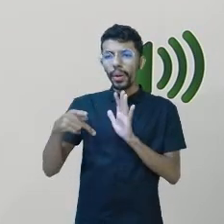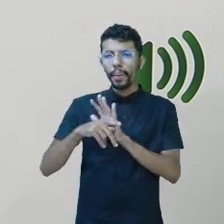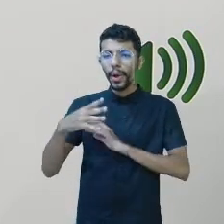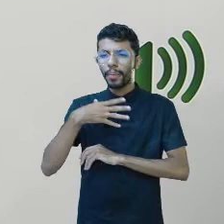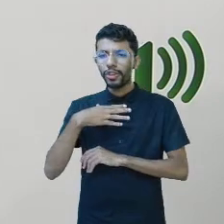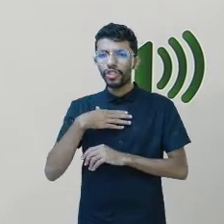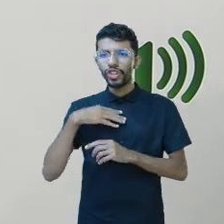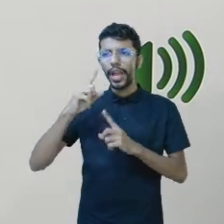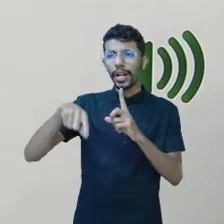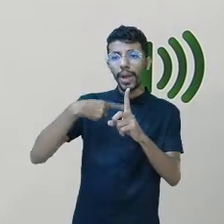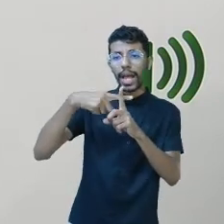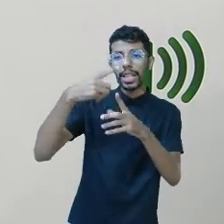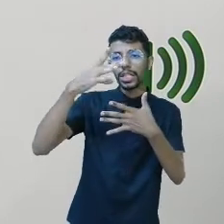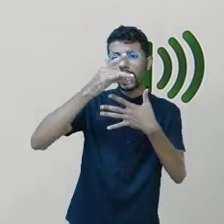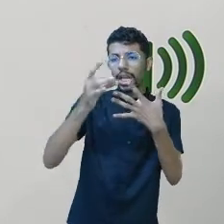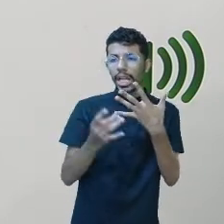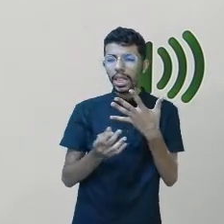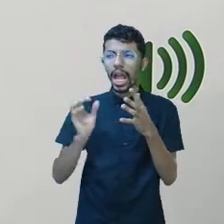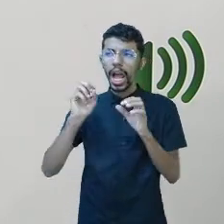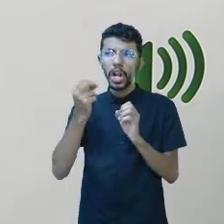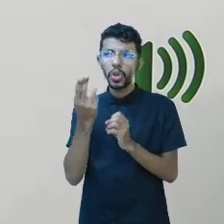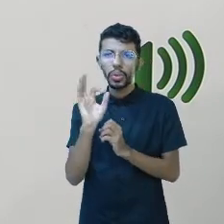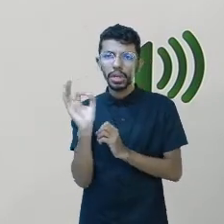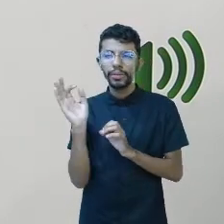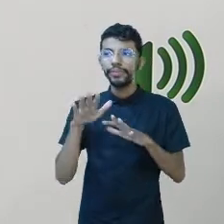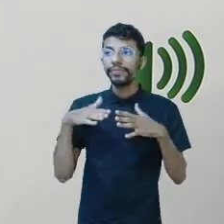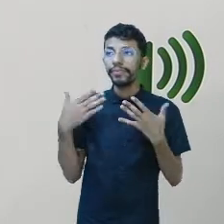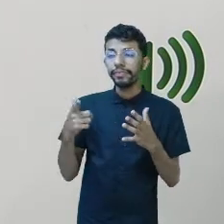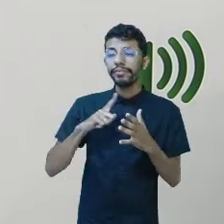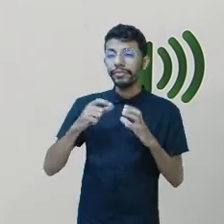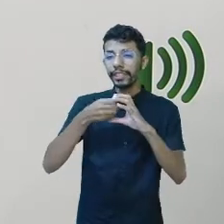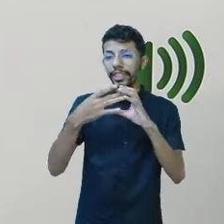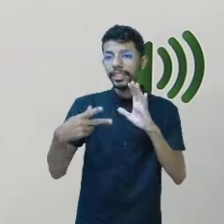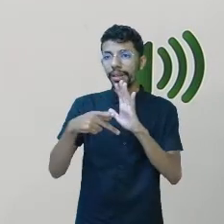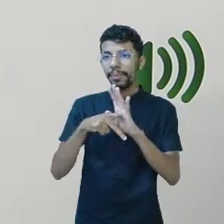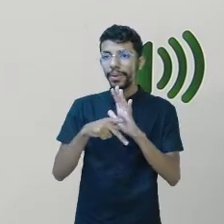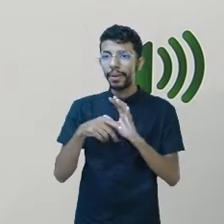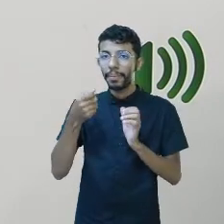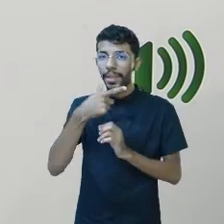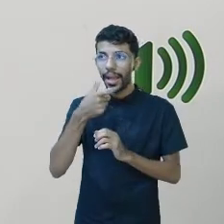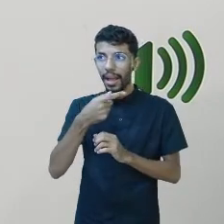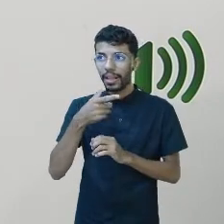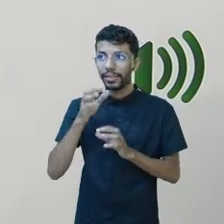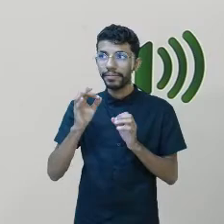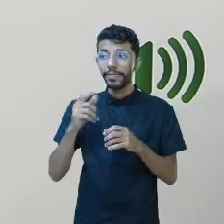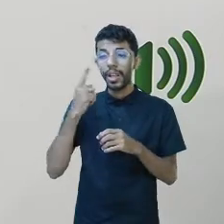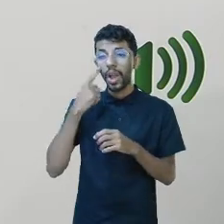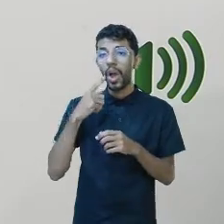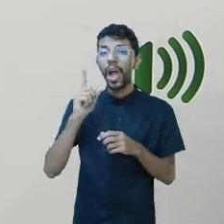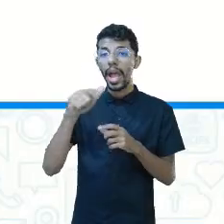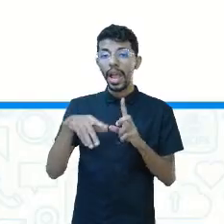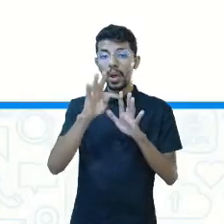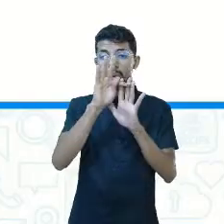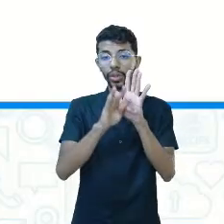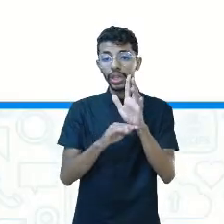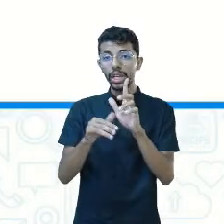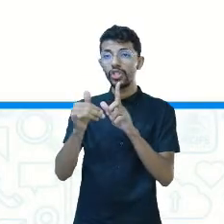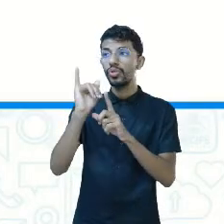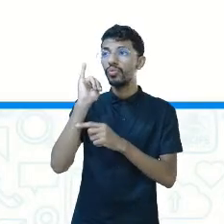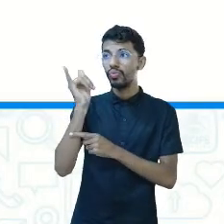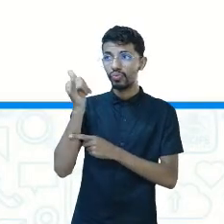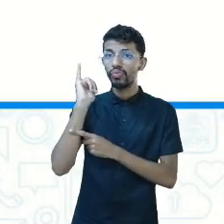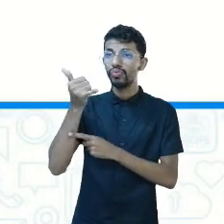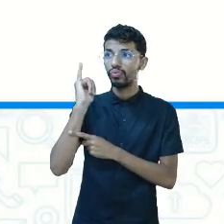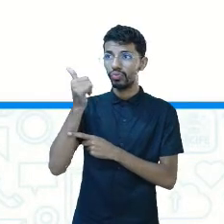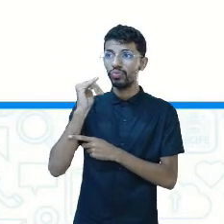é uma característica da piada. Trata-se de um texto narrativo, né? Está contando ali a história que